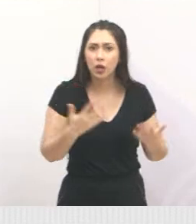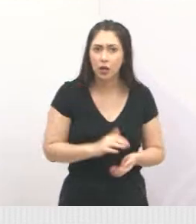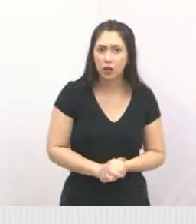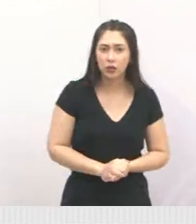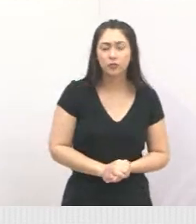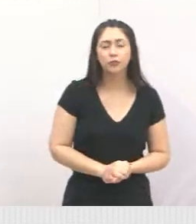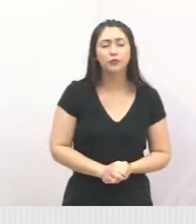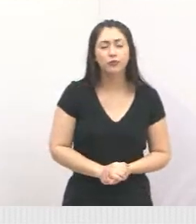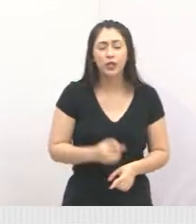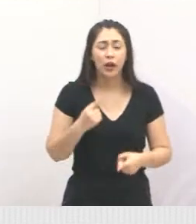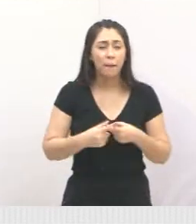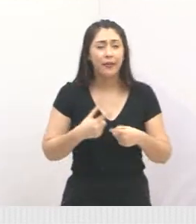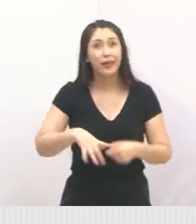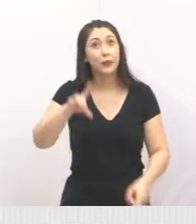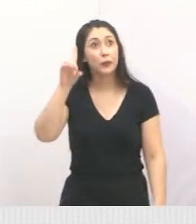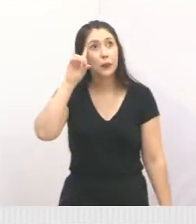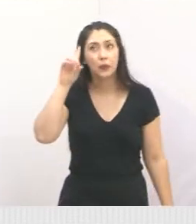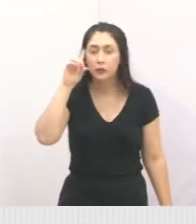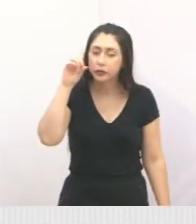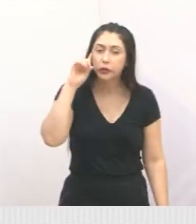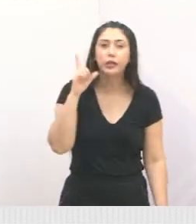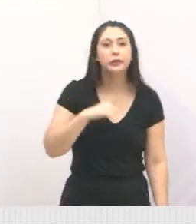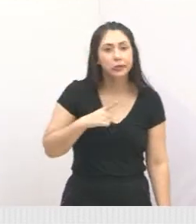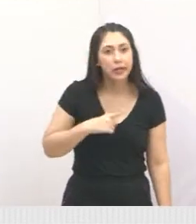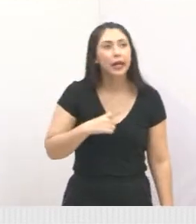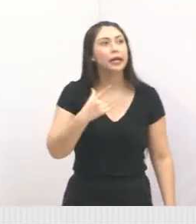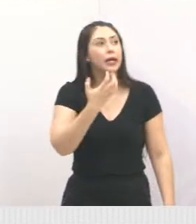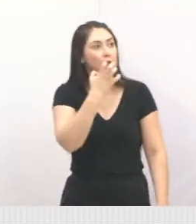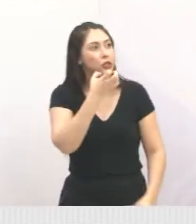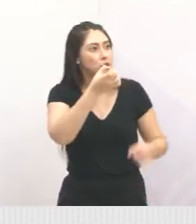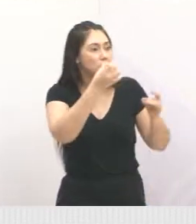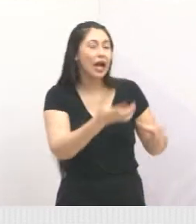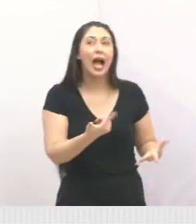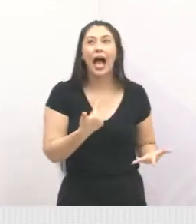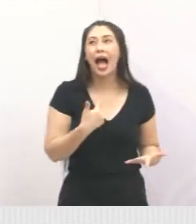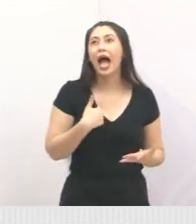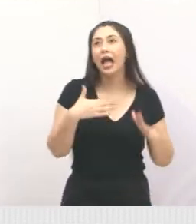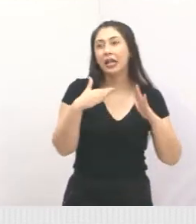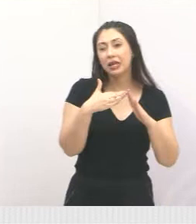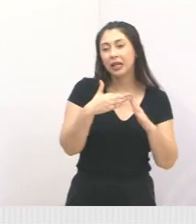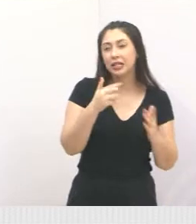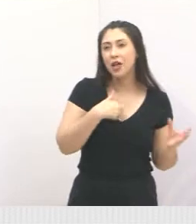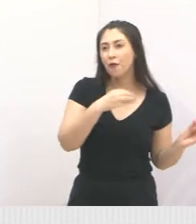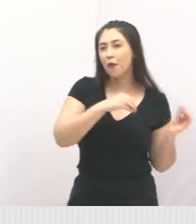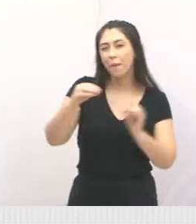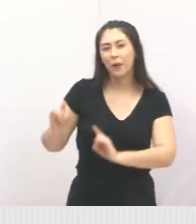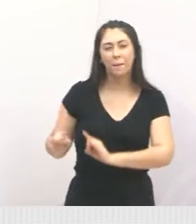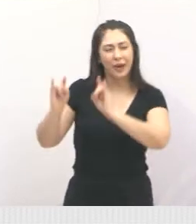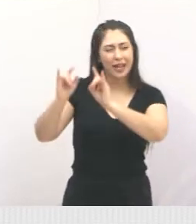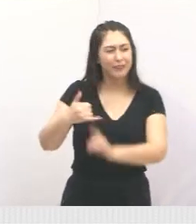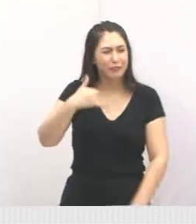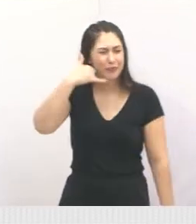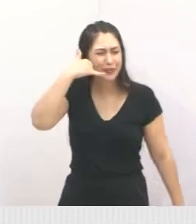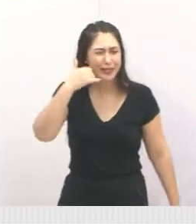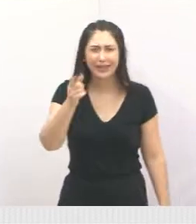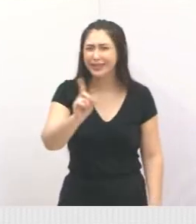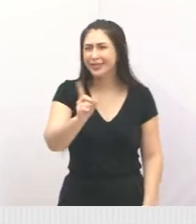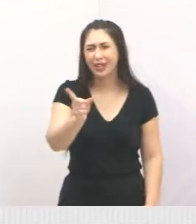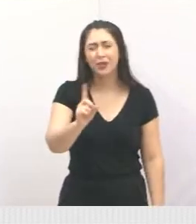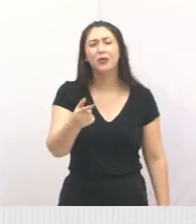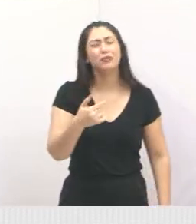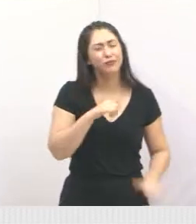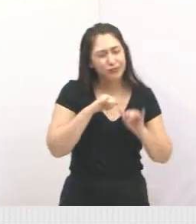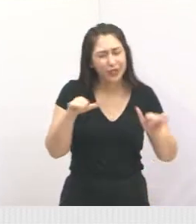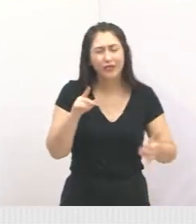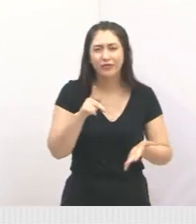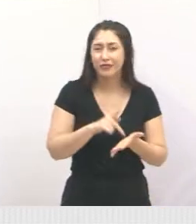rua, tá? Porque é todo dia um caso de animal abandonado. Ah, eu vou mudar para apartamento. Olha, posso pedir uma coisa a você? Não me ligue mais. Vou ser bem sincera